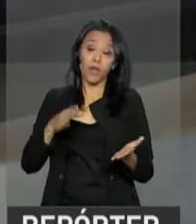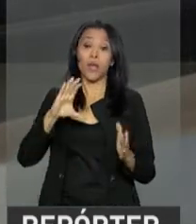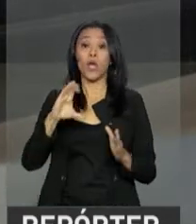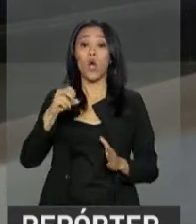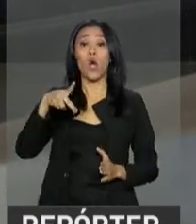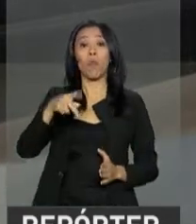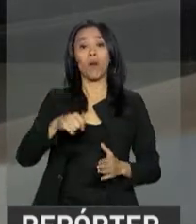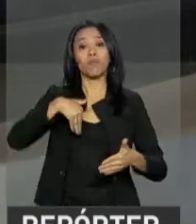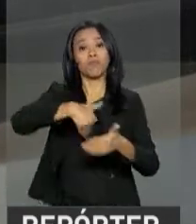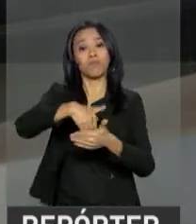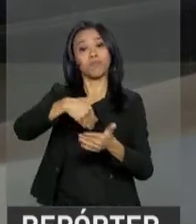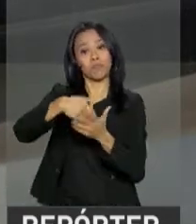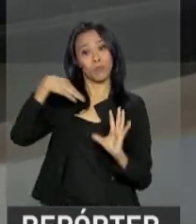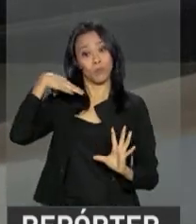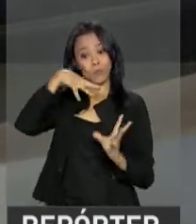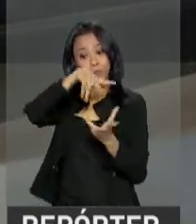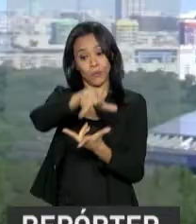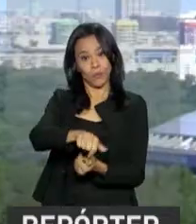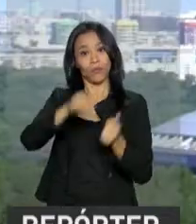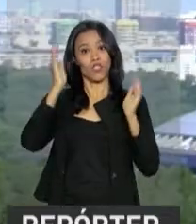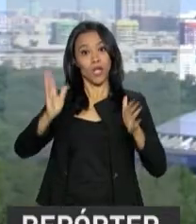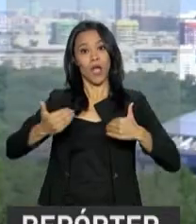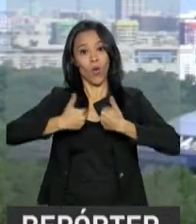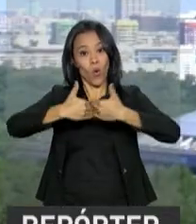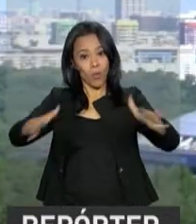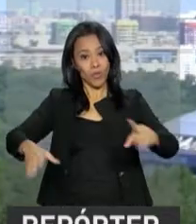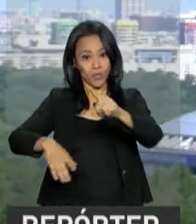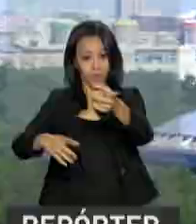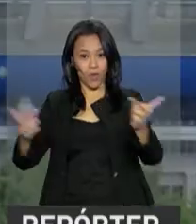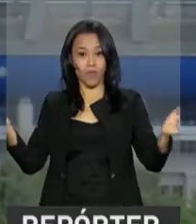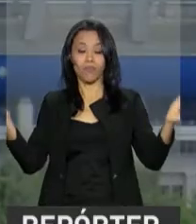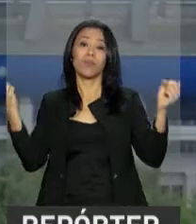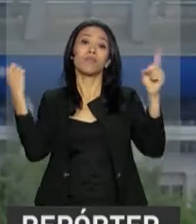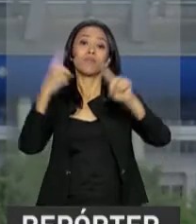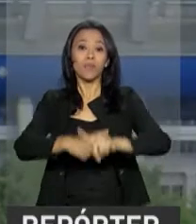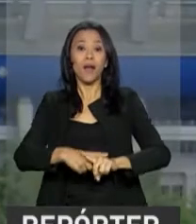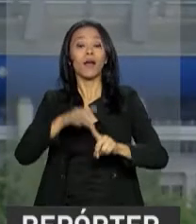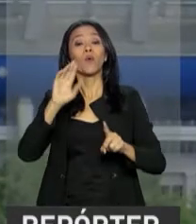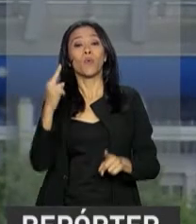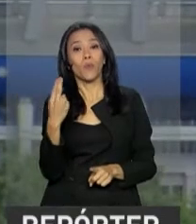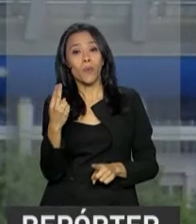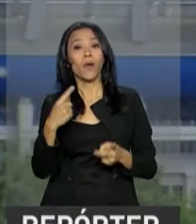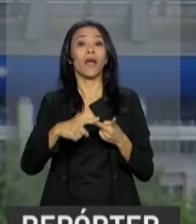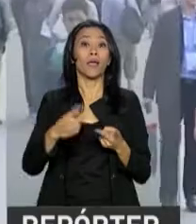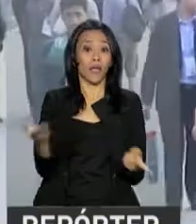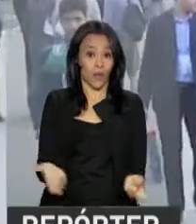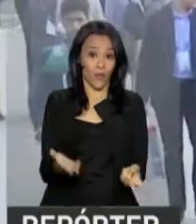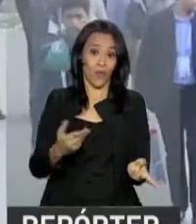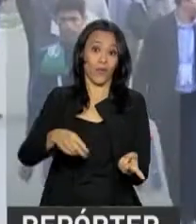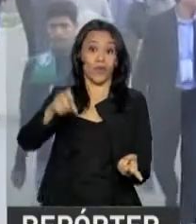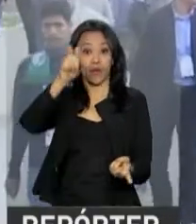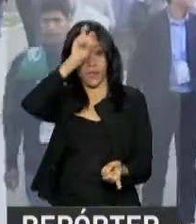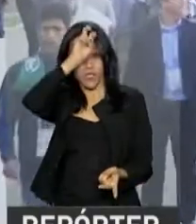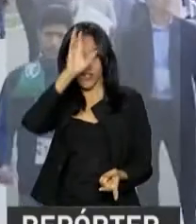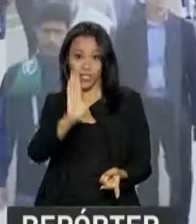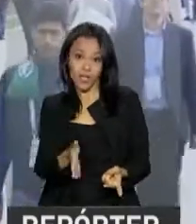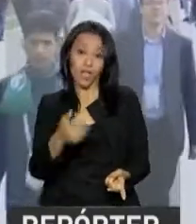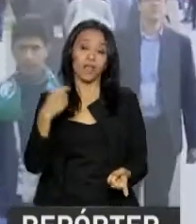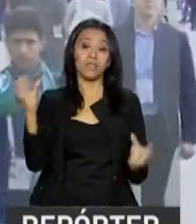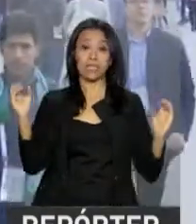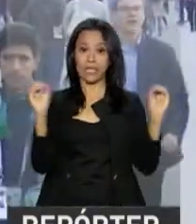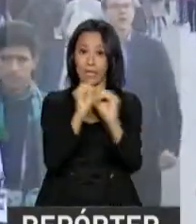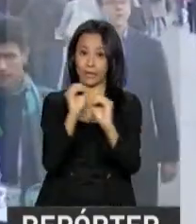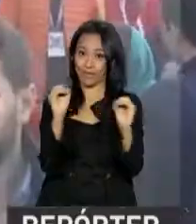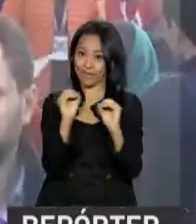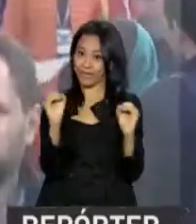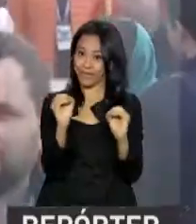mundo a fase de grupos da copa já começou egito e uruguai jogam neste momento o placar estava 0 a 0